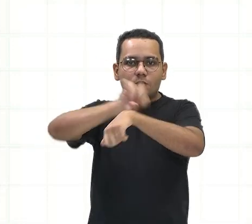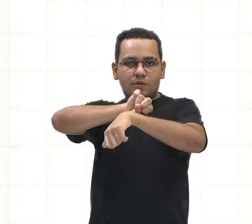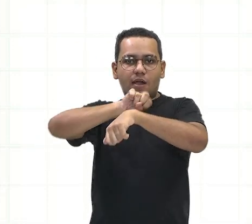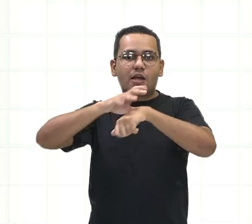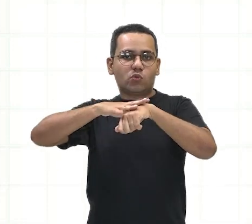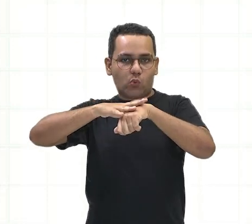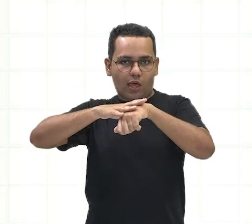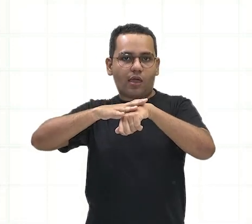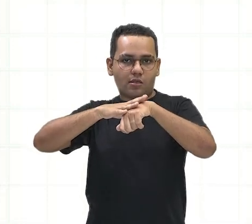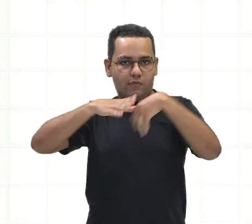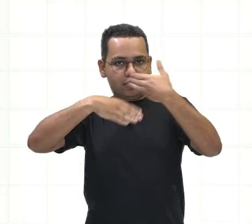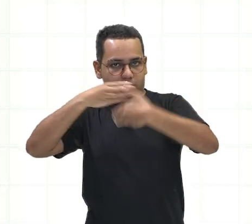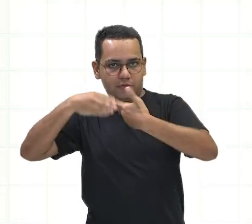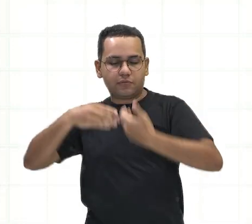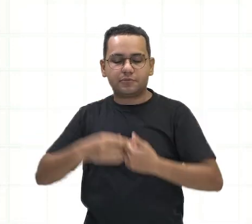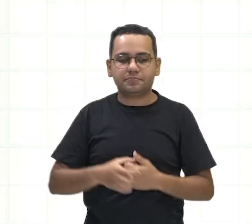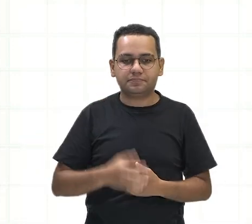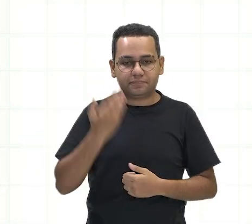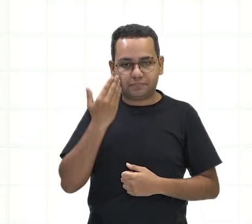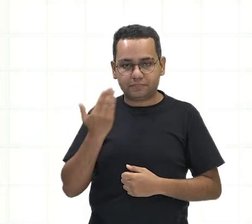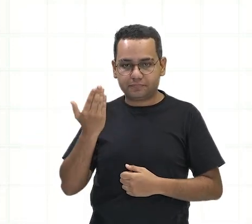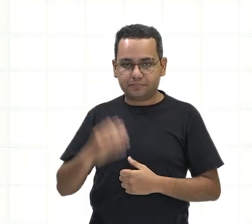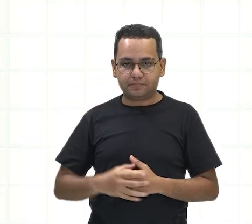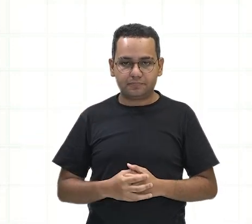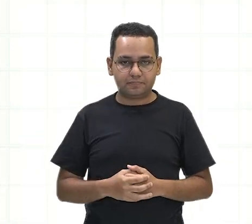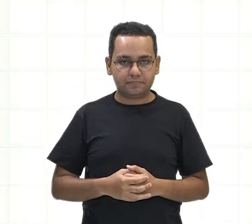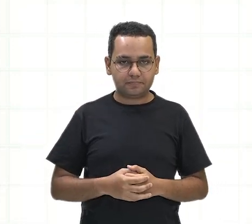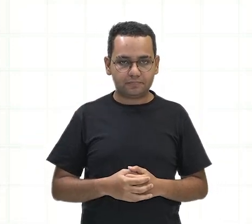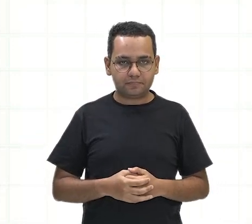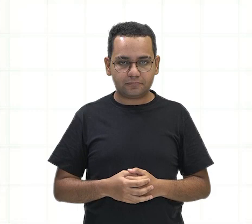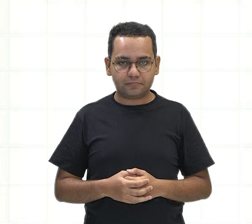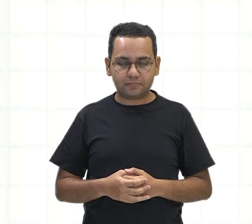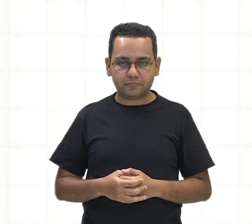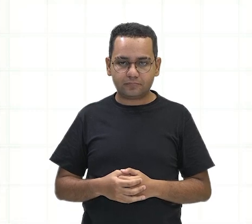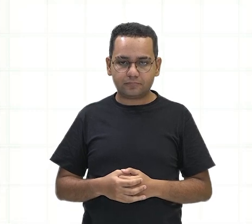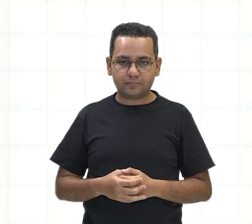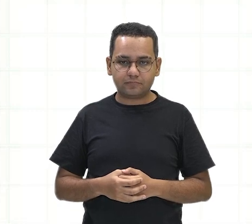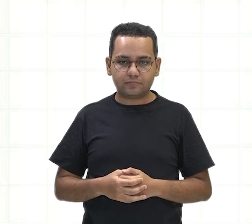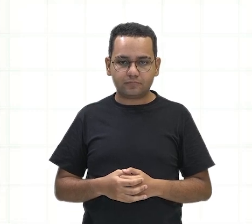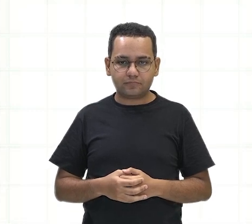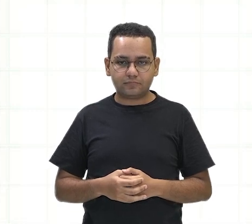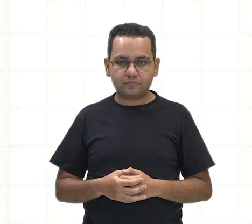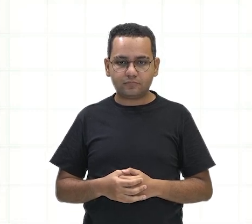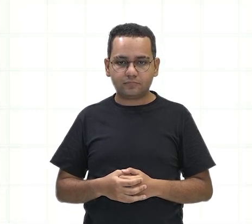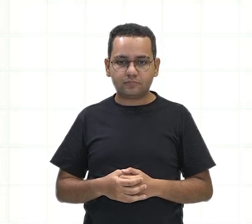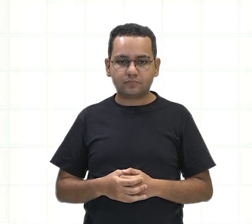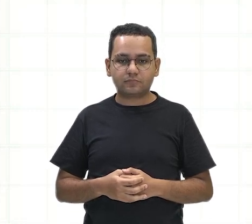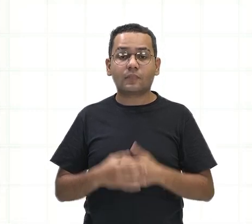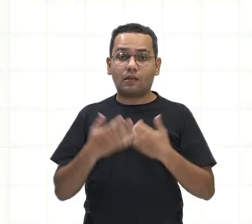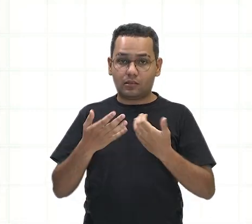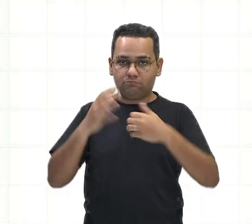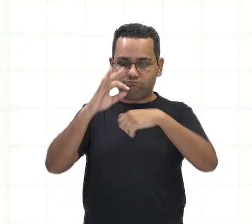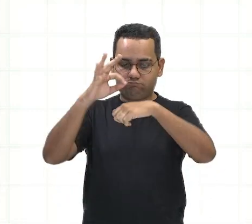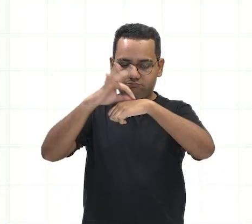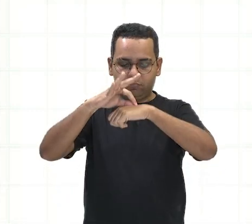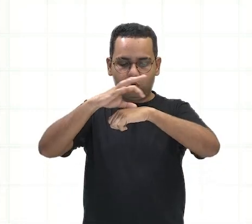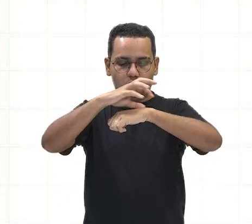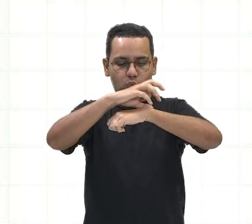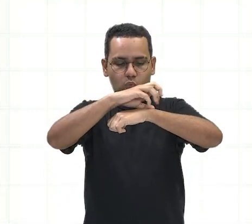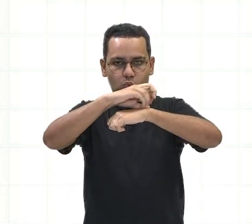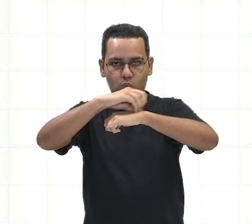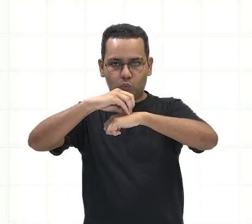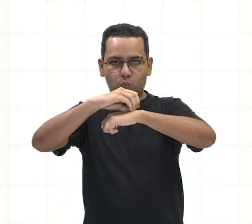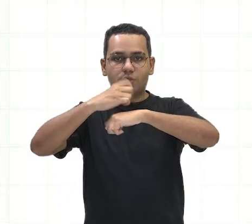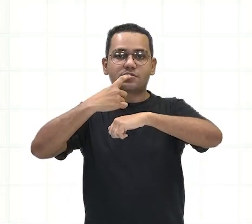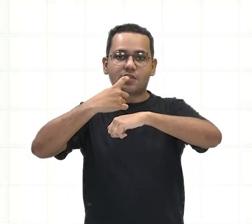ser humano. Aqui a gente está vendo a imagem desse mosquito, certo? Então, quando esse mosquito ele vai se alimentar ali do sangue